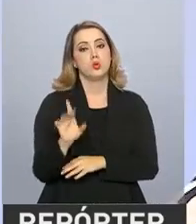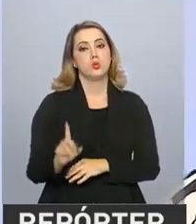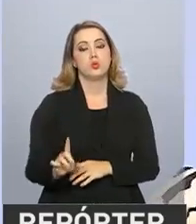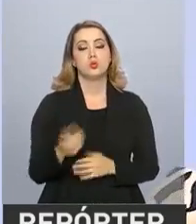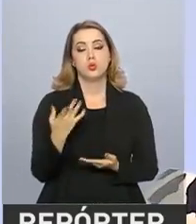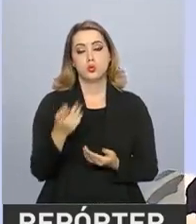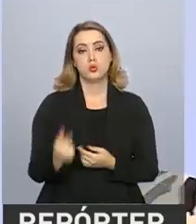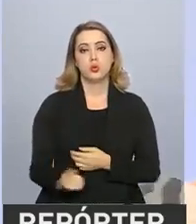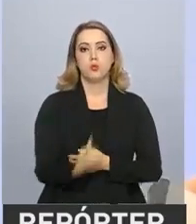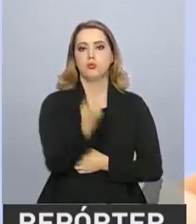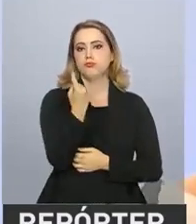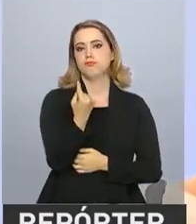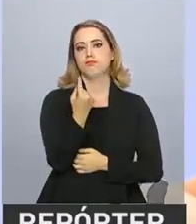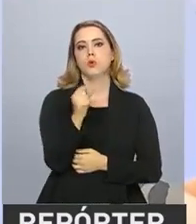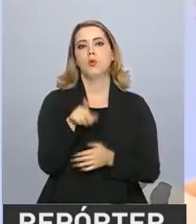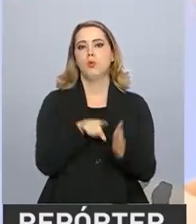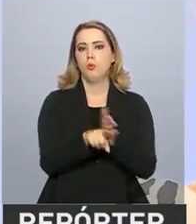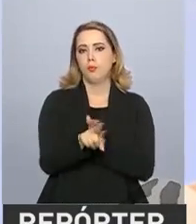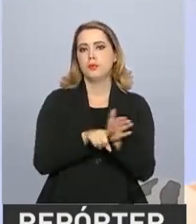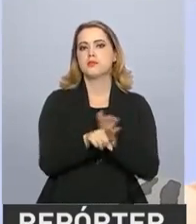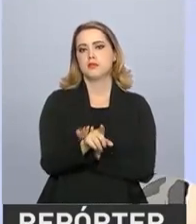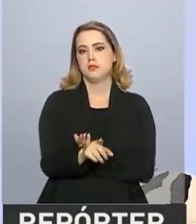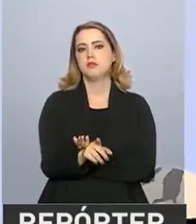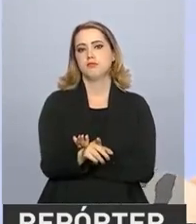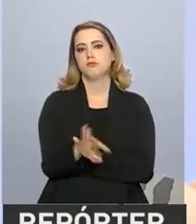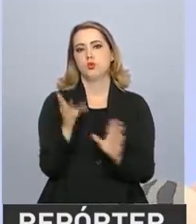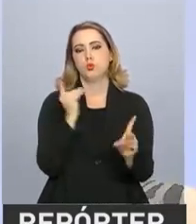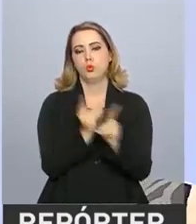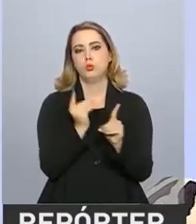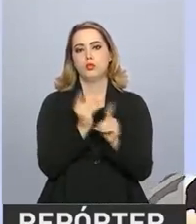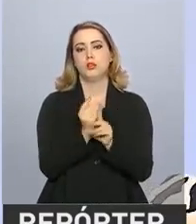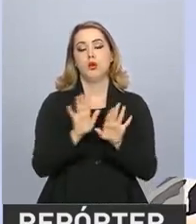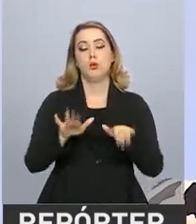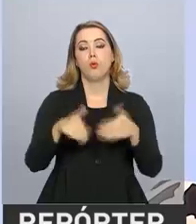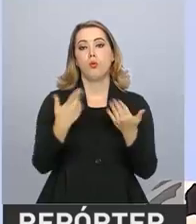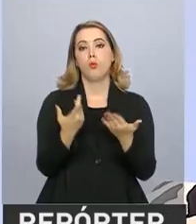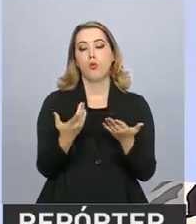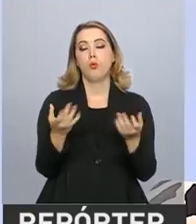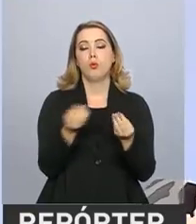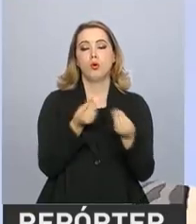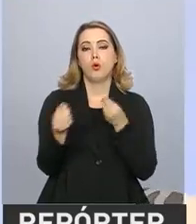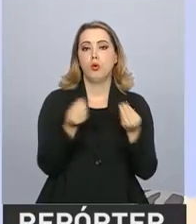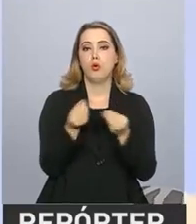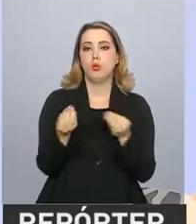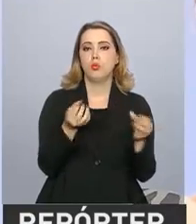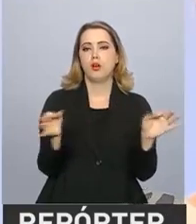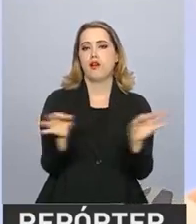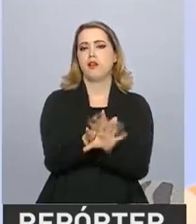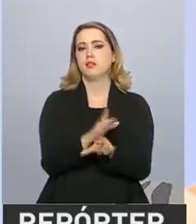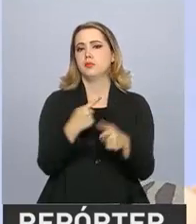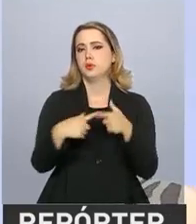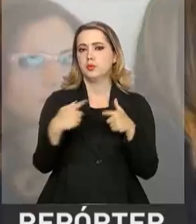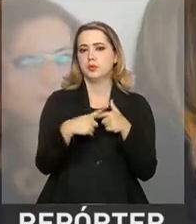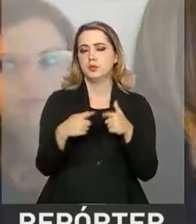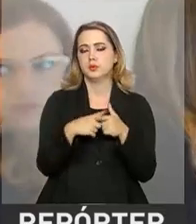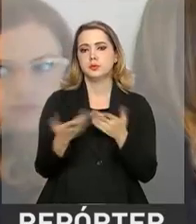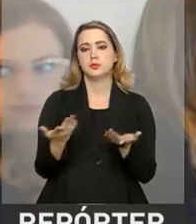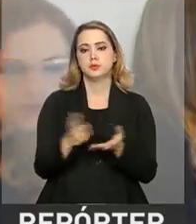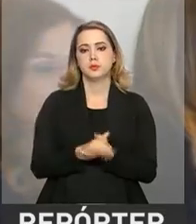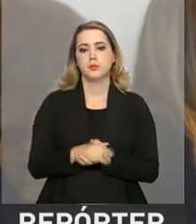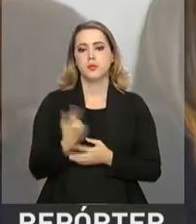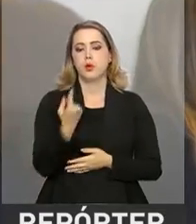só se pode fazer isso através de pesquisas. E isso realmente está sendo feito e cada vez está se conseguindo mais. Nós